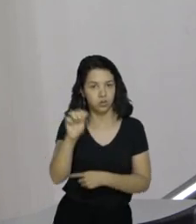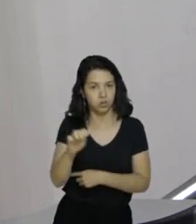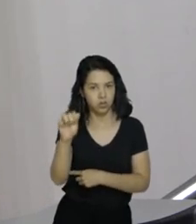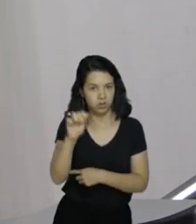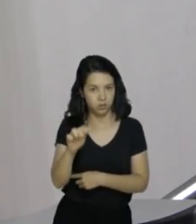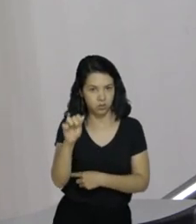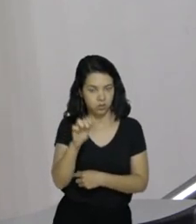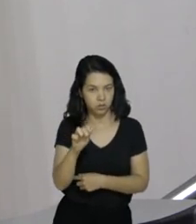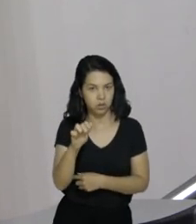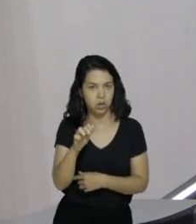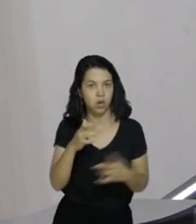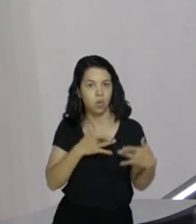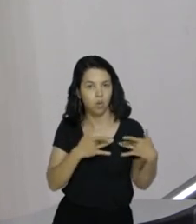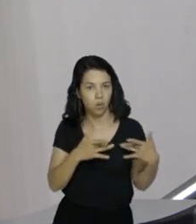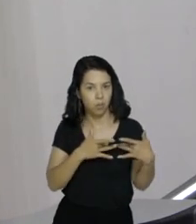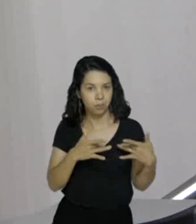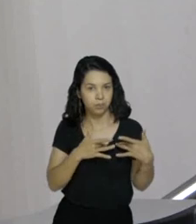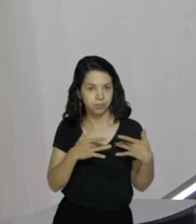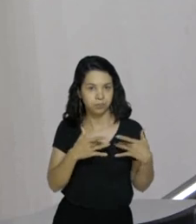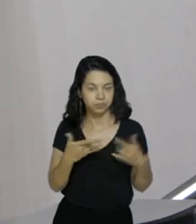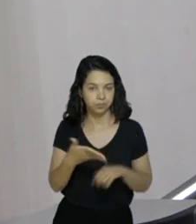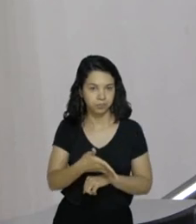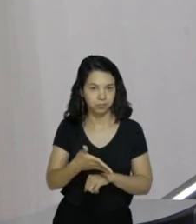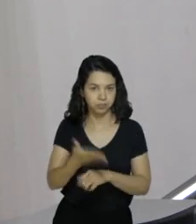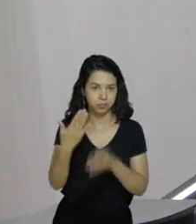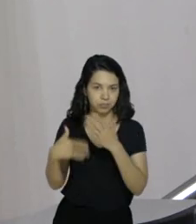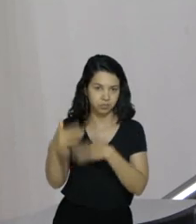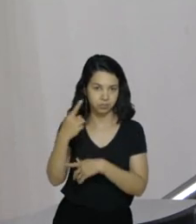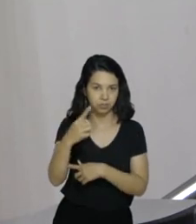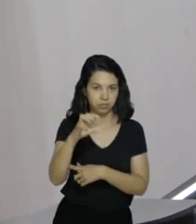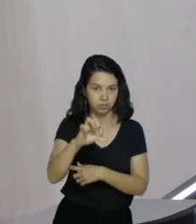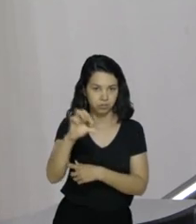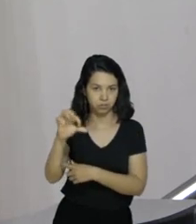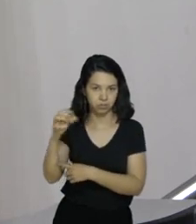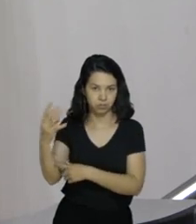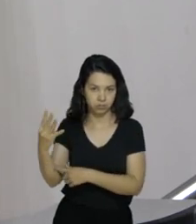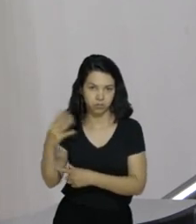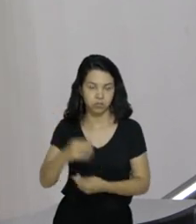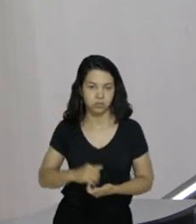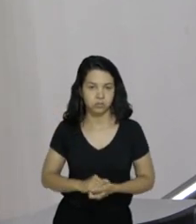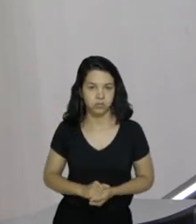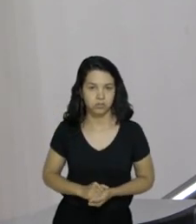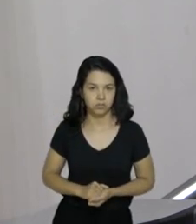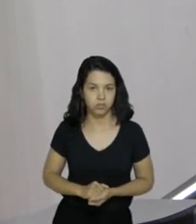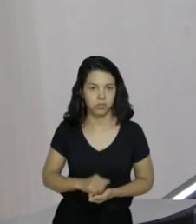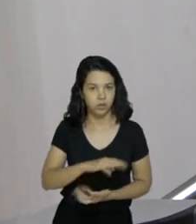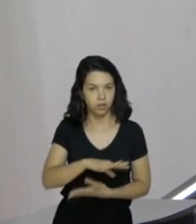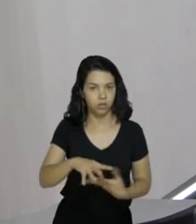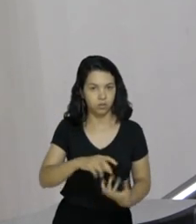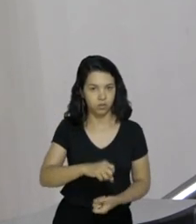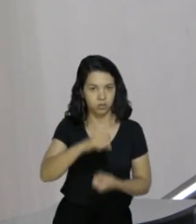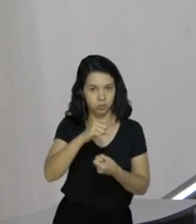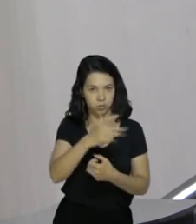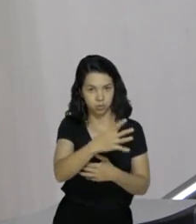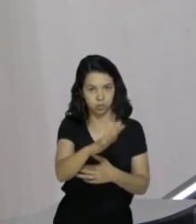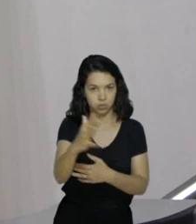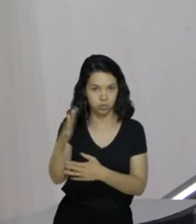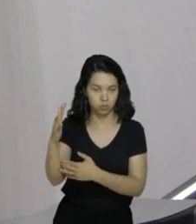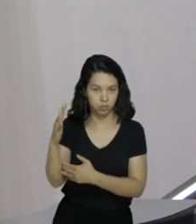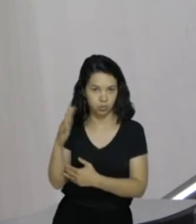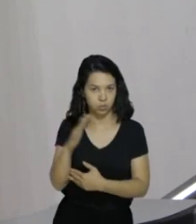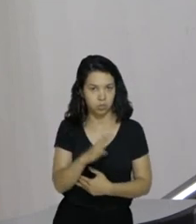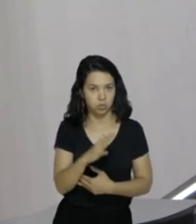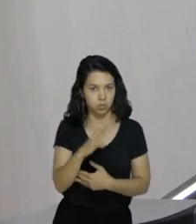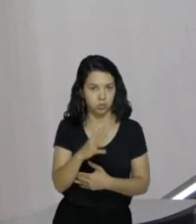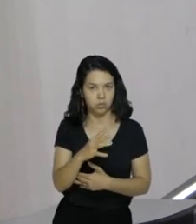fins lucrativos que atua desde 1994 na sustentabilidade ambiental através da